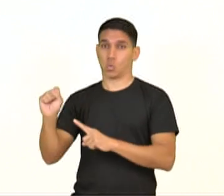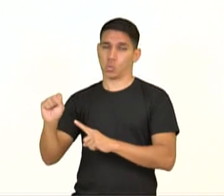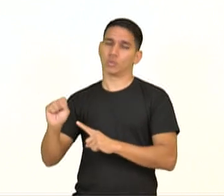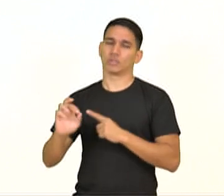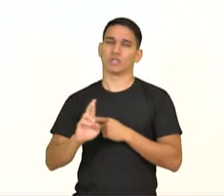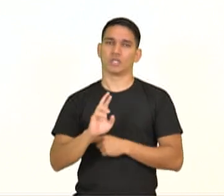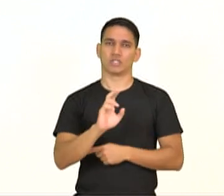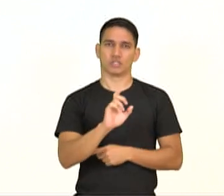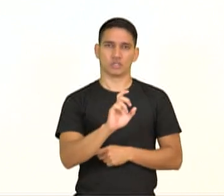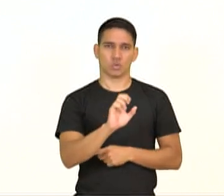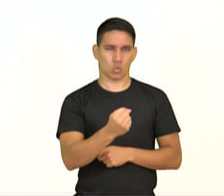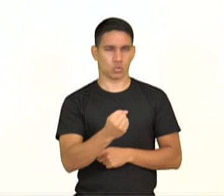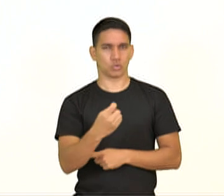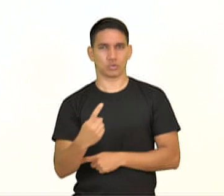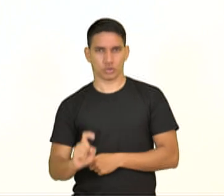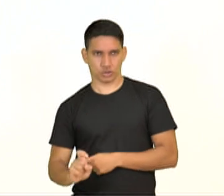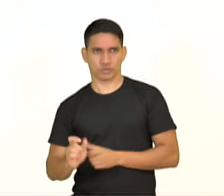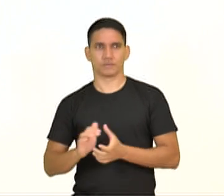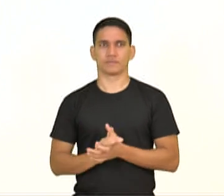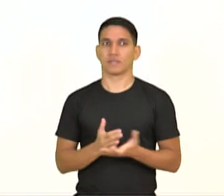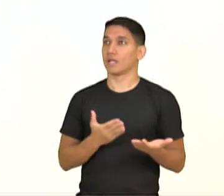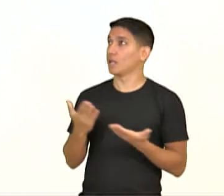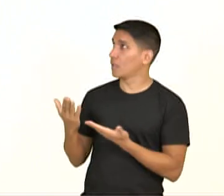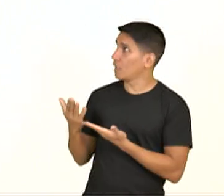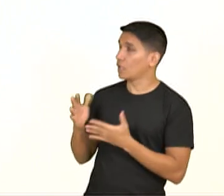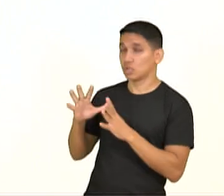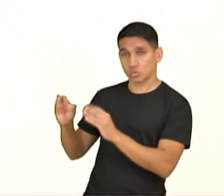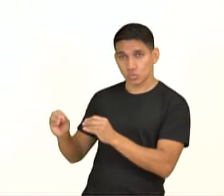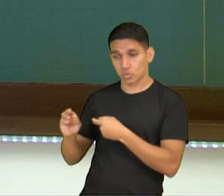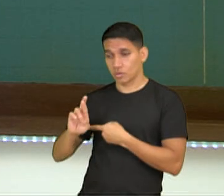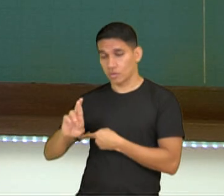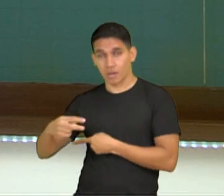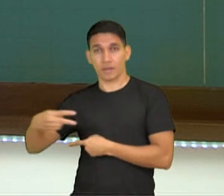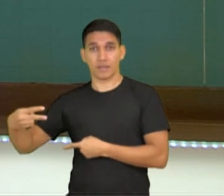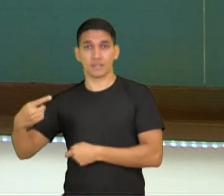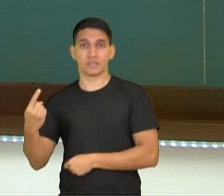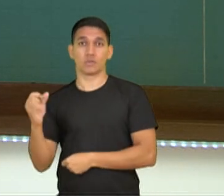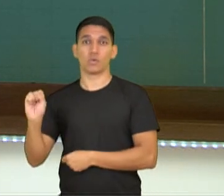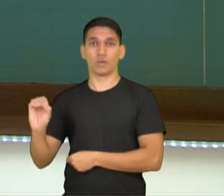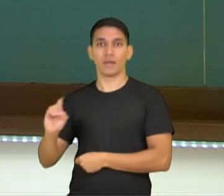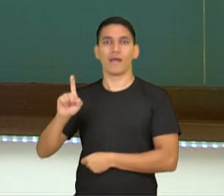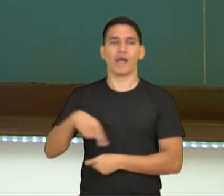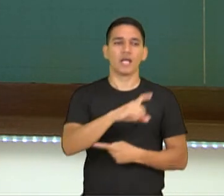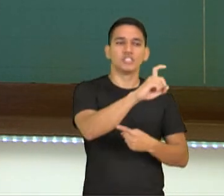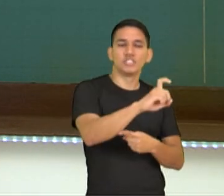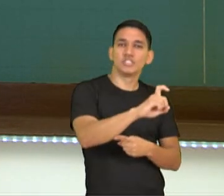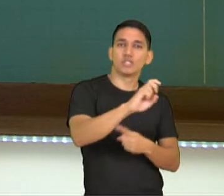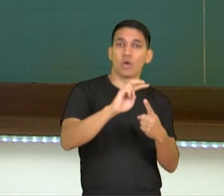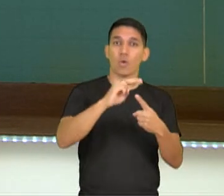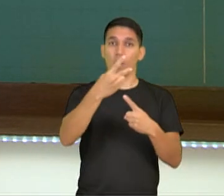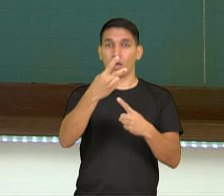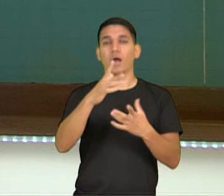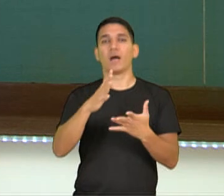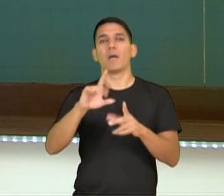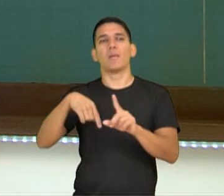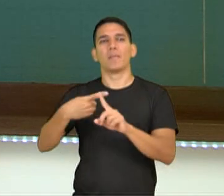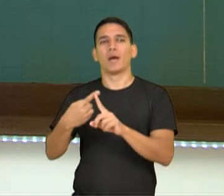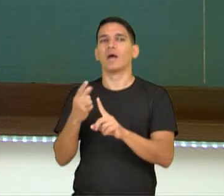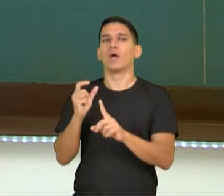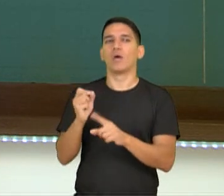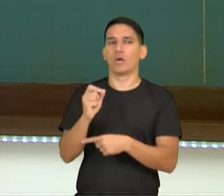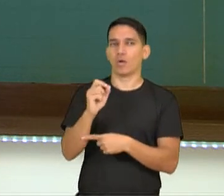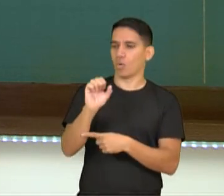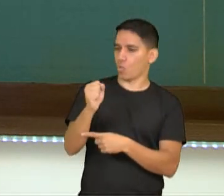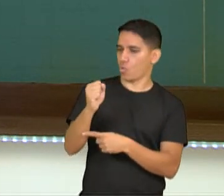beleza? Então, agora nós temos uma equação do segundo grau. Nós temos um x ao quadrado mais 8x, organizando ela,